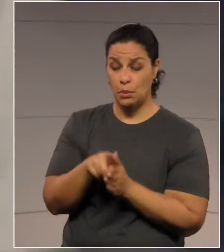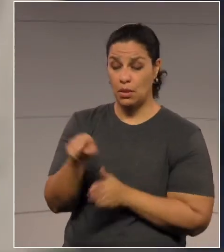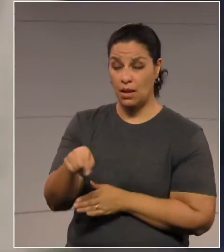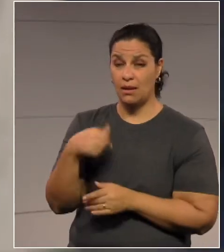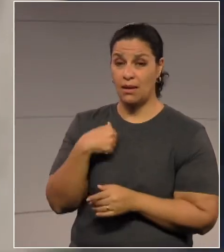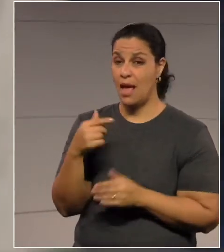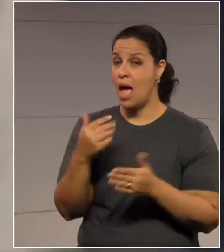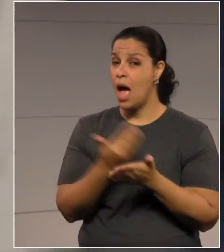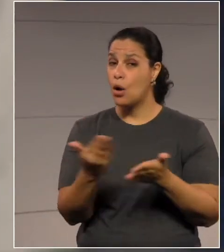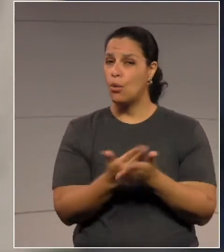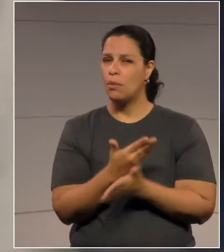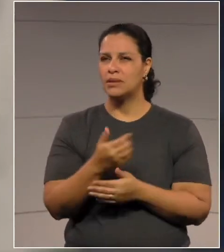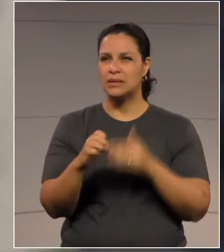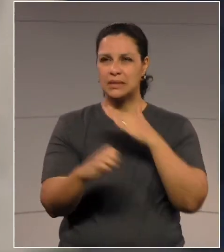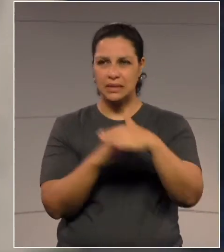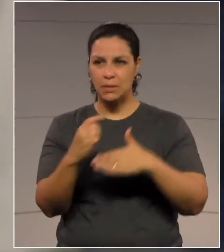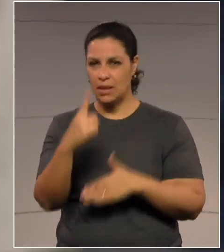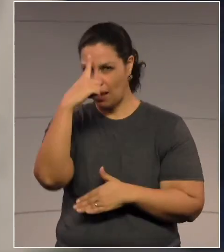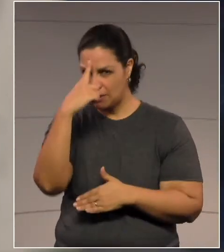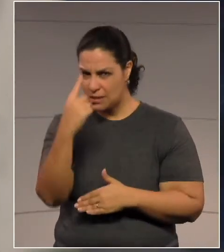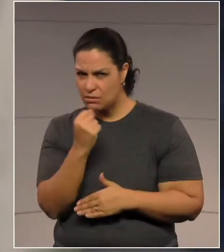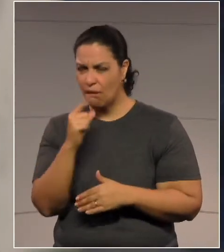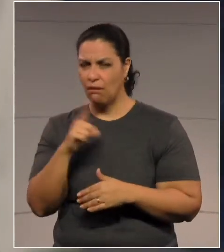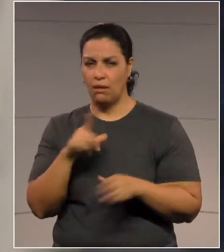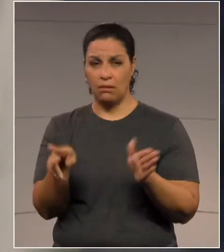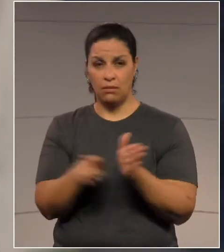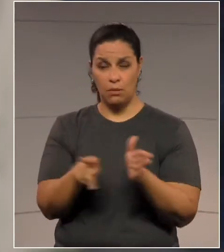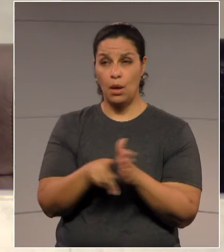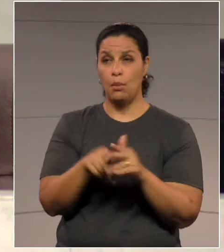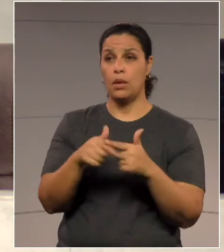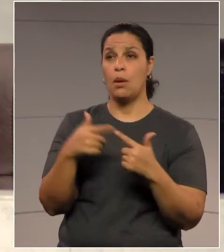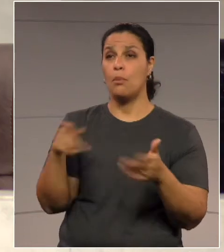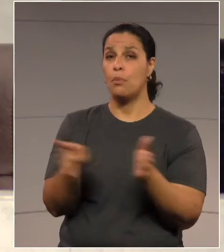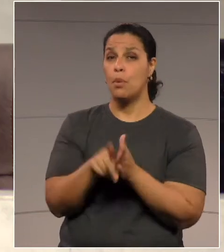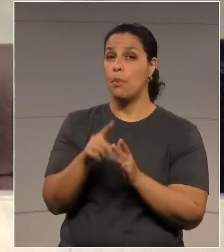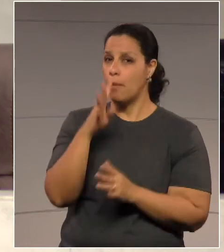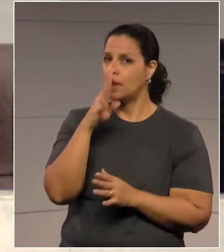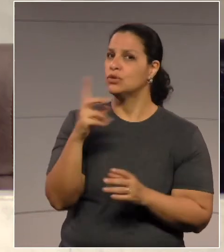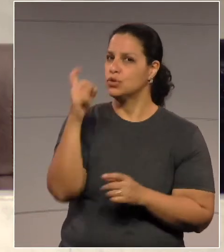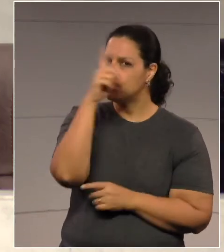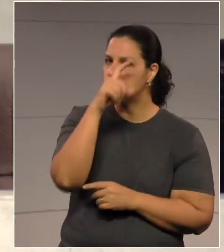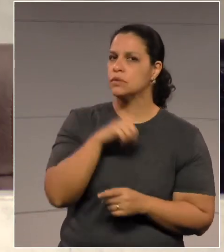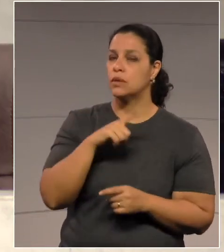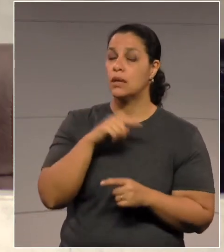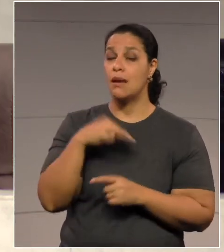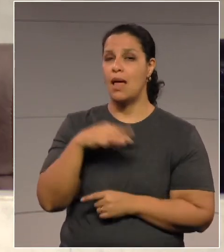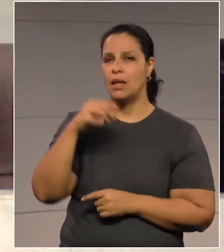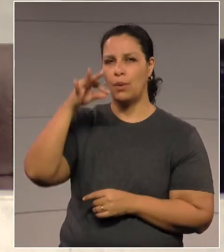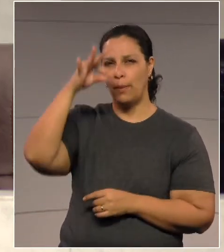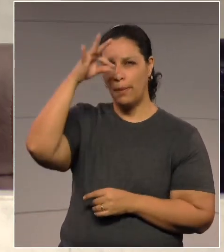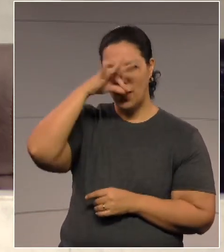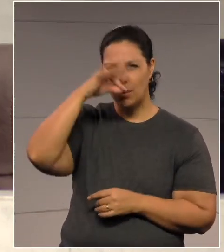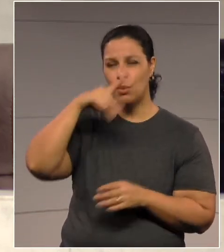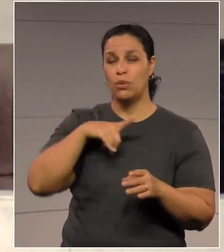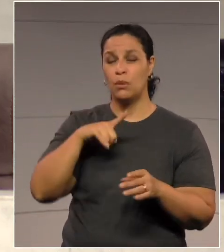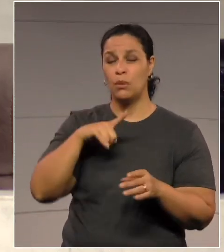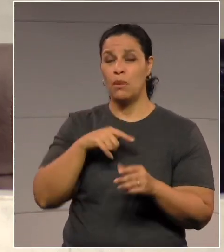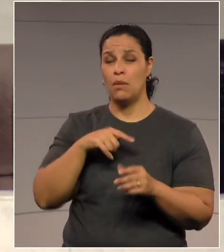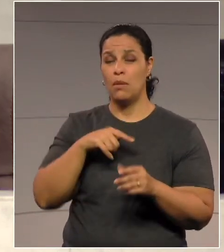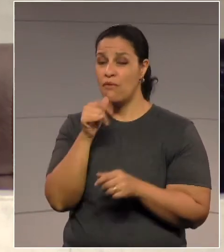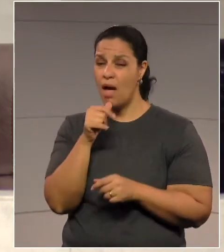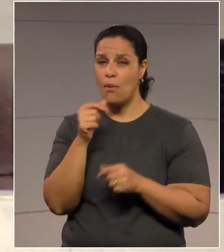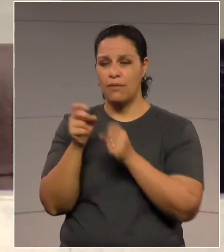de empresas estrangeiras, e aí o senhor tem razão, porque é um componente crítico, né? No Peru, a privatização da água